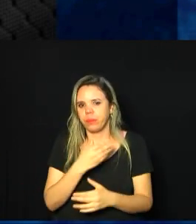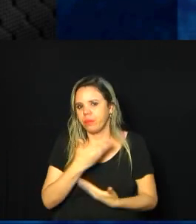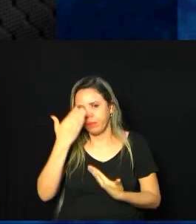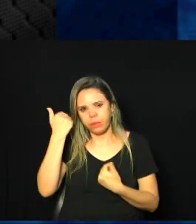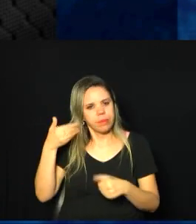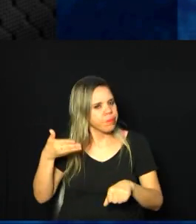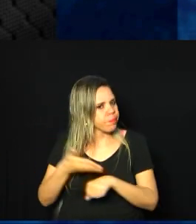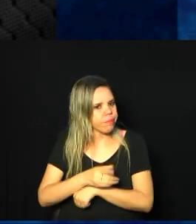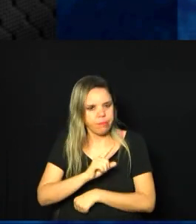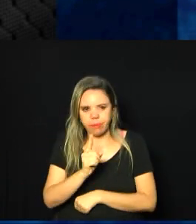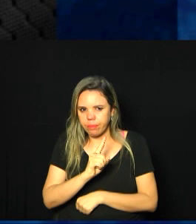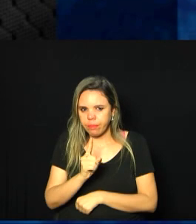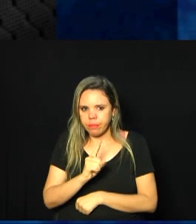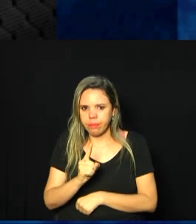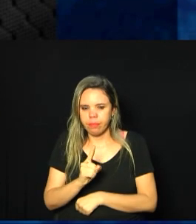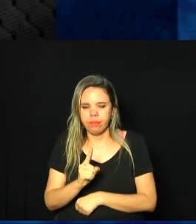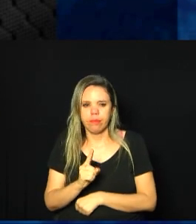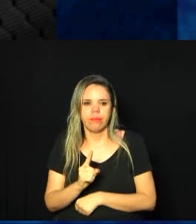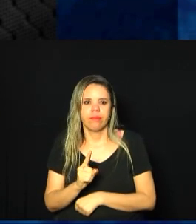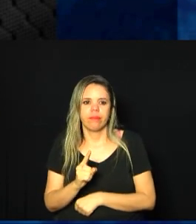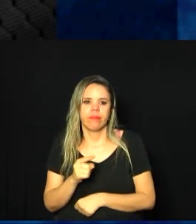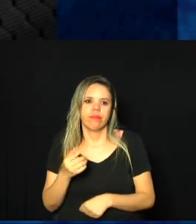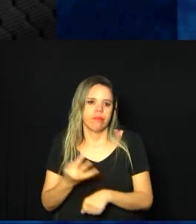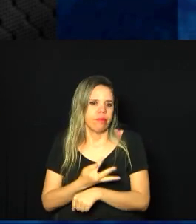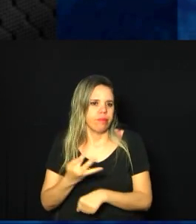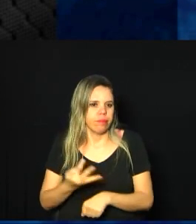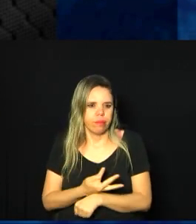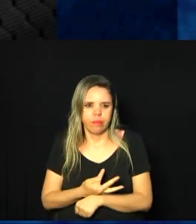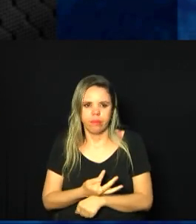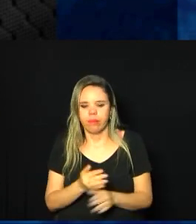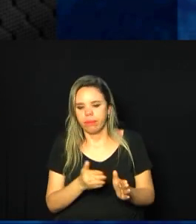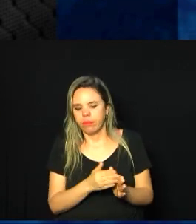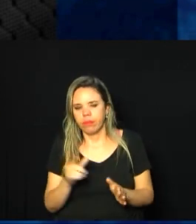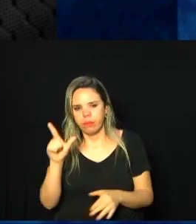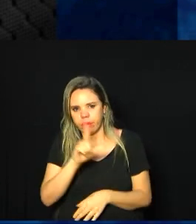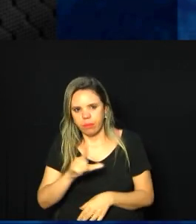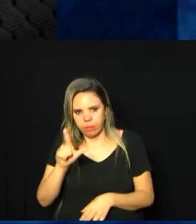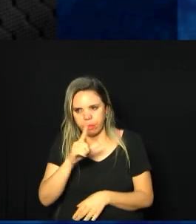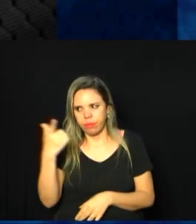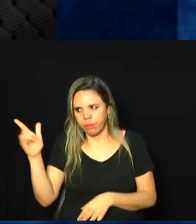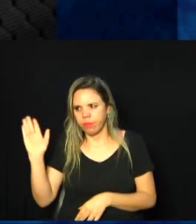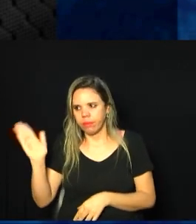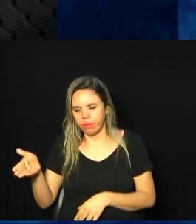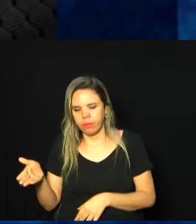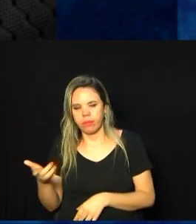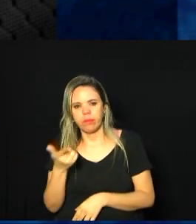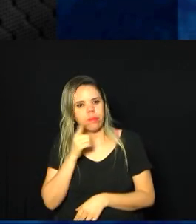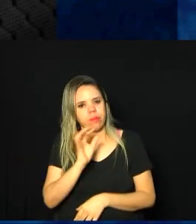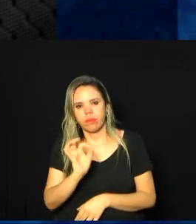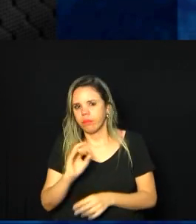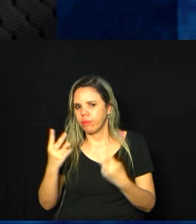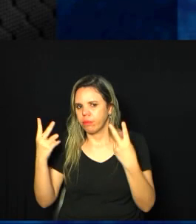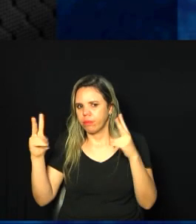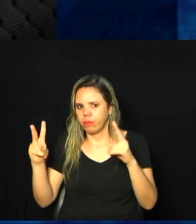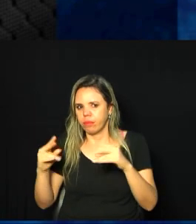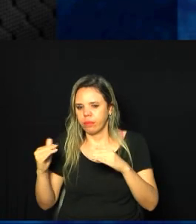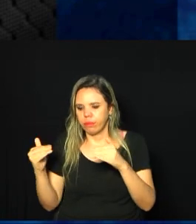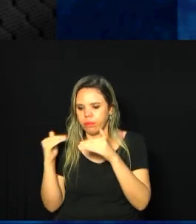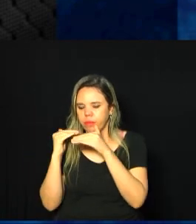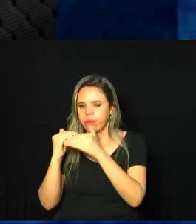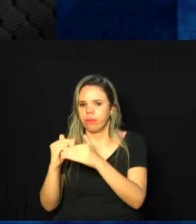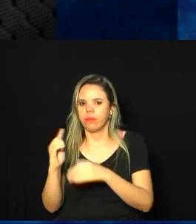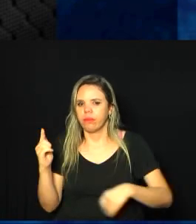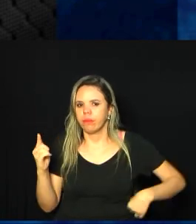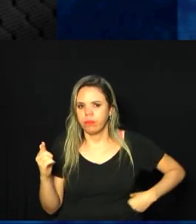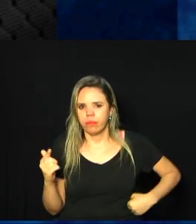não entra na zona da degola nesta rodada, porque o Londrina já jogou, não conseguiu a vitória, ficou no empate com o